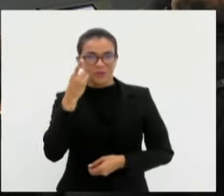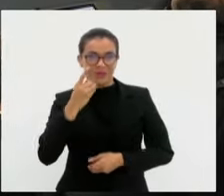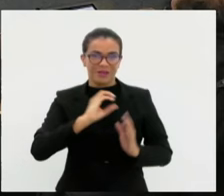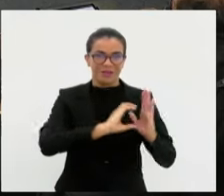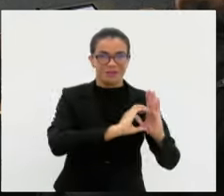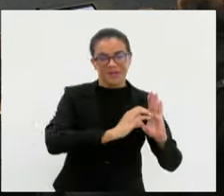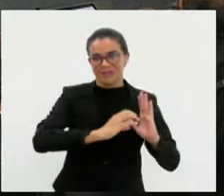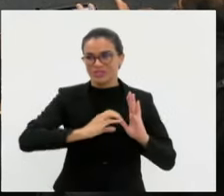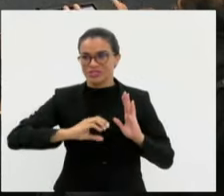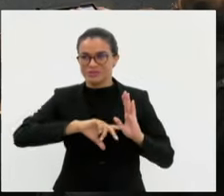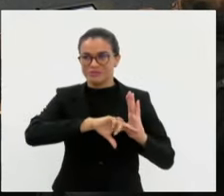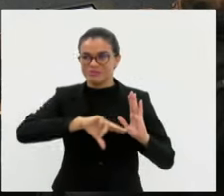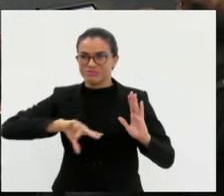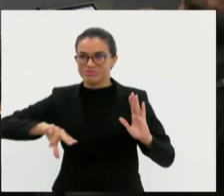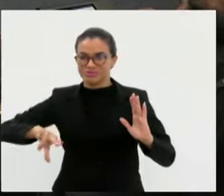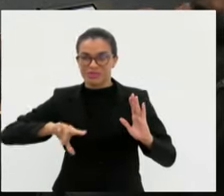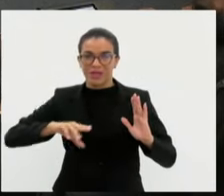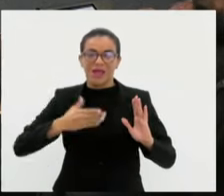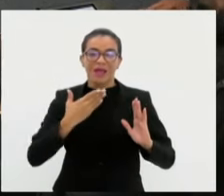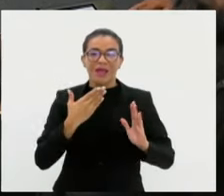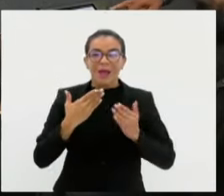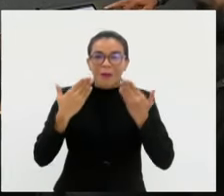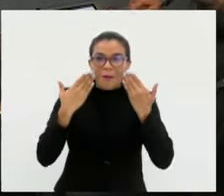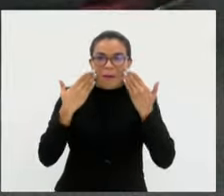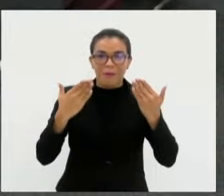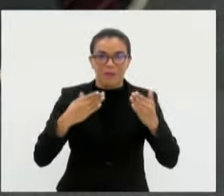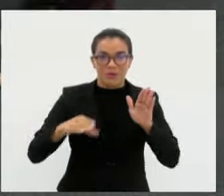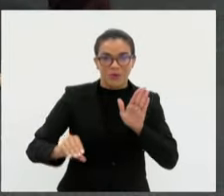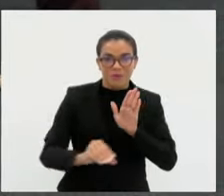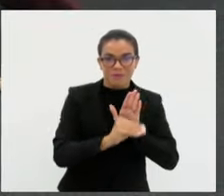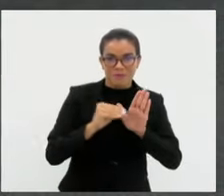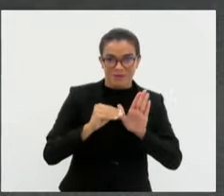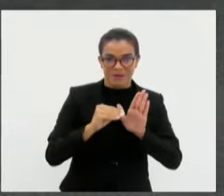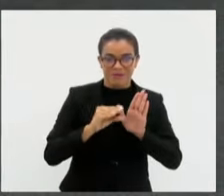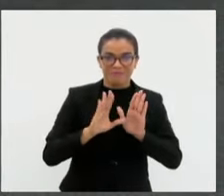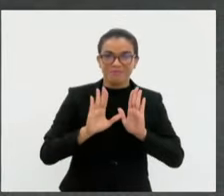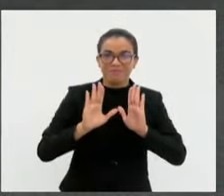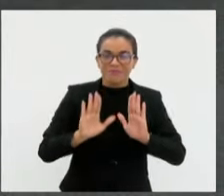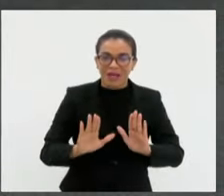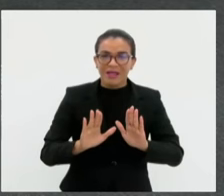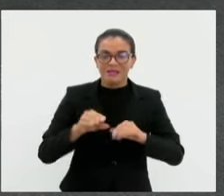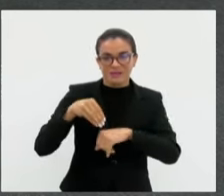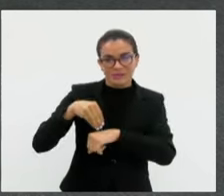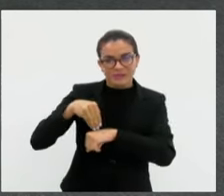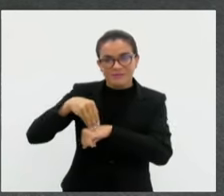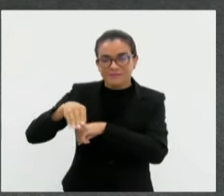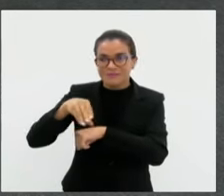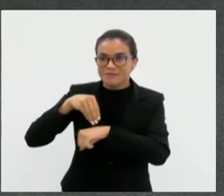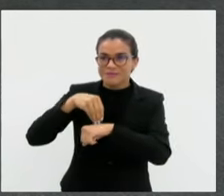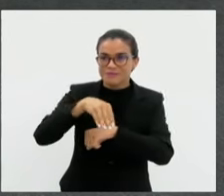partidos apresentaram uma emenda, protocolaram a emenda. Foi informado que,